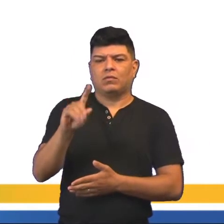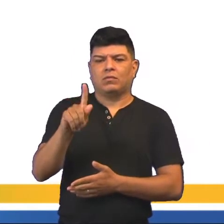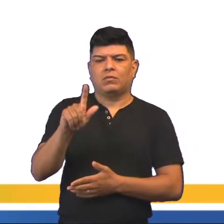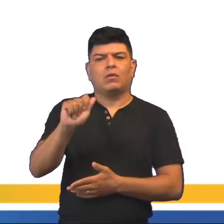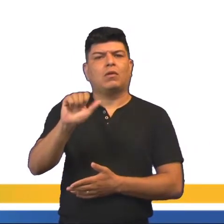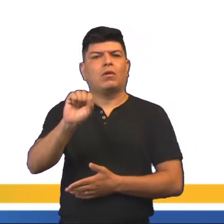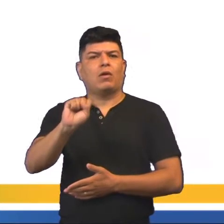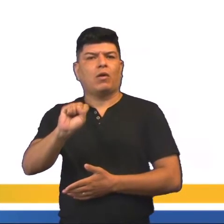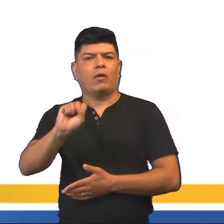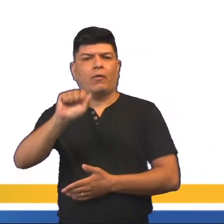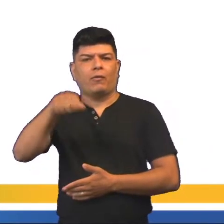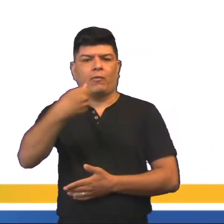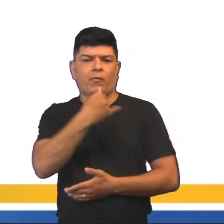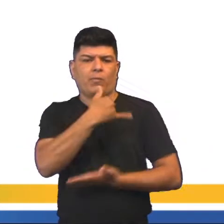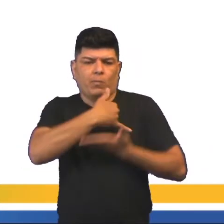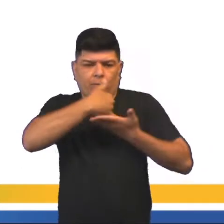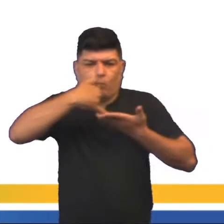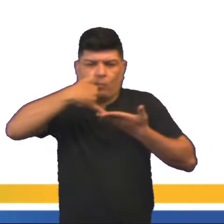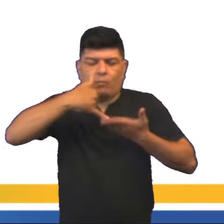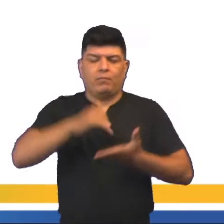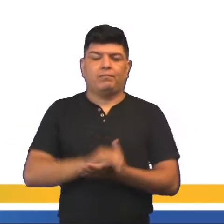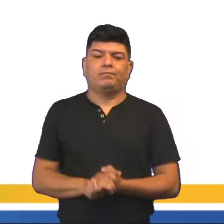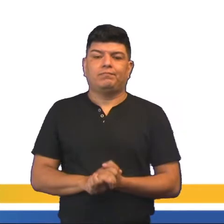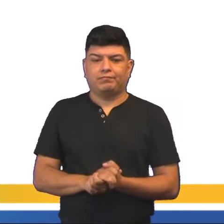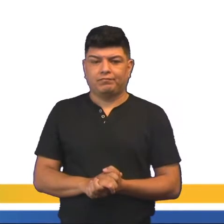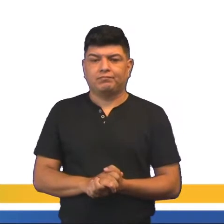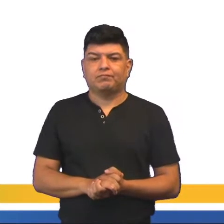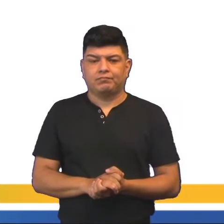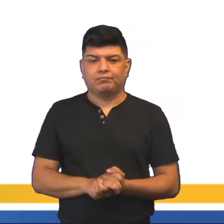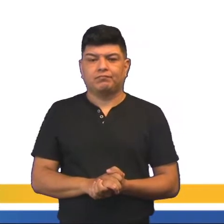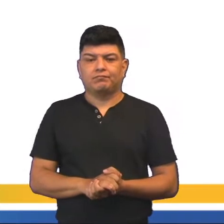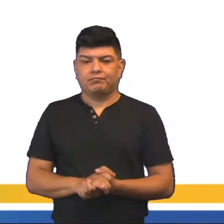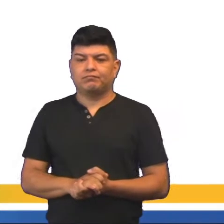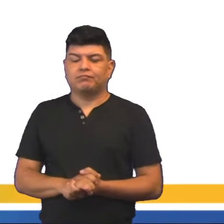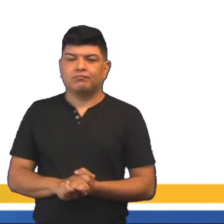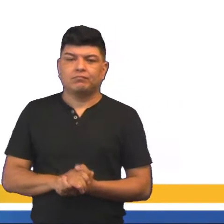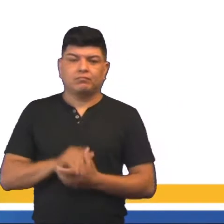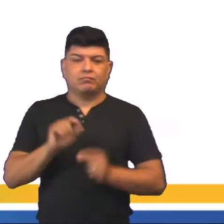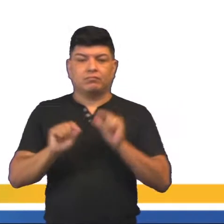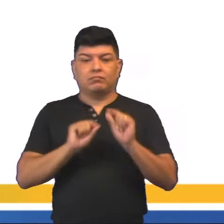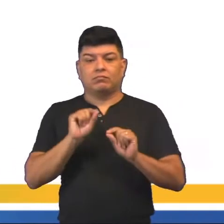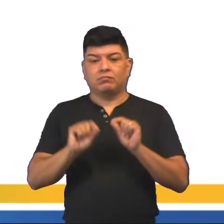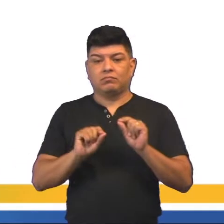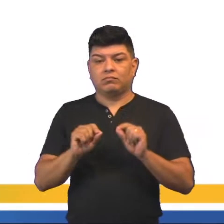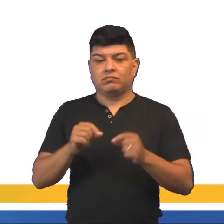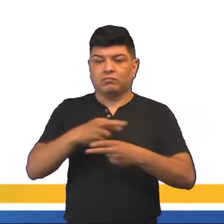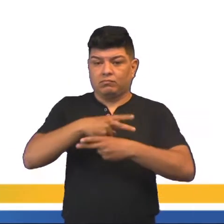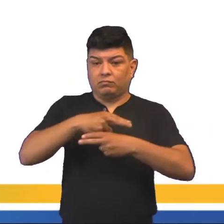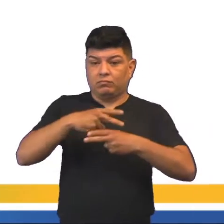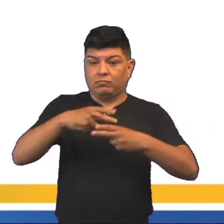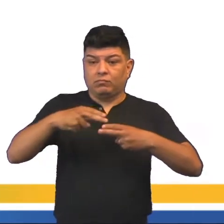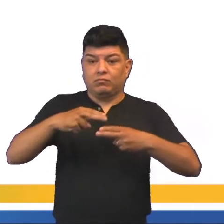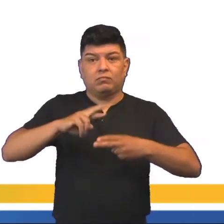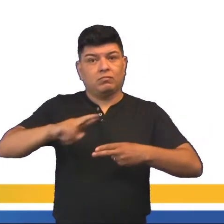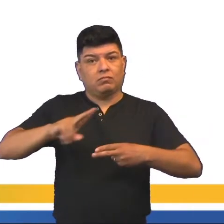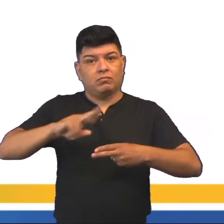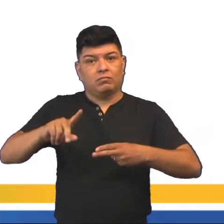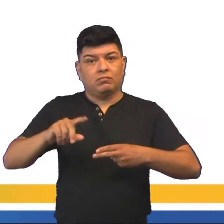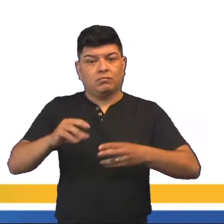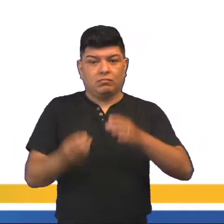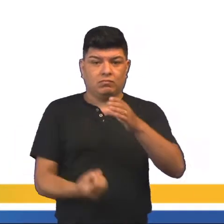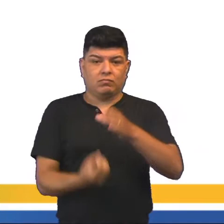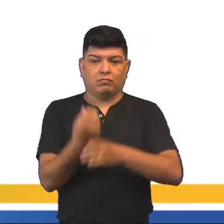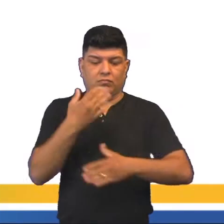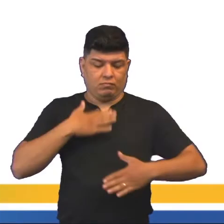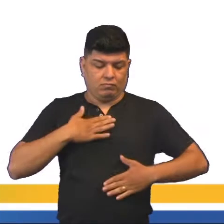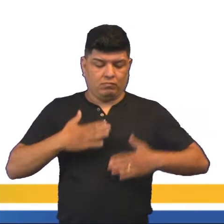a definição do que são drogas. Quando a gente fala sobre drogas, nós estamos falando de substâncias que não são produzidas